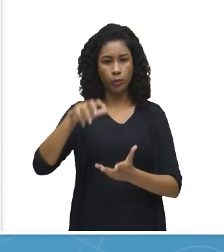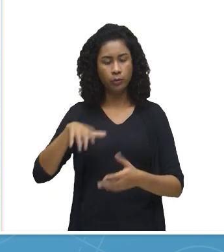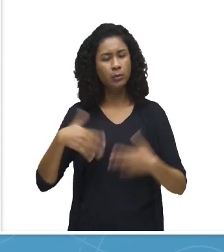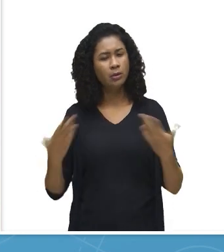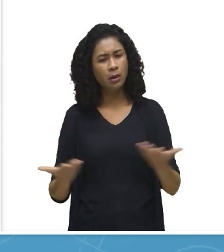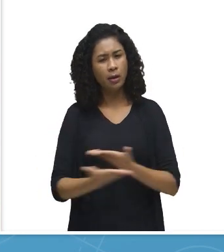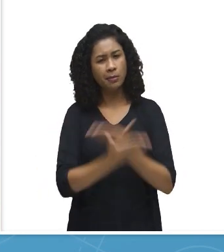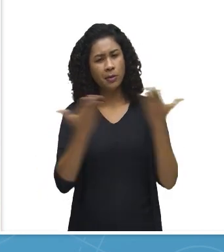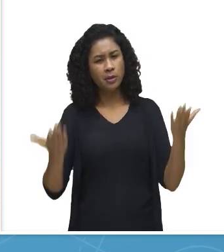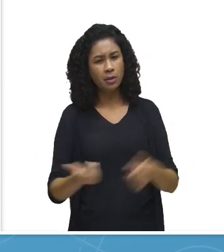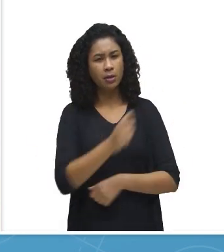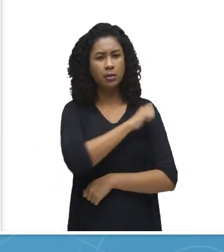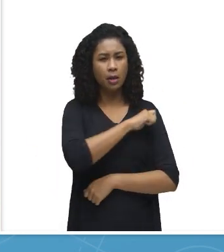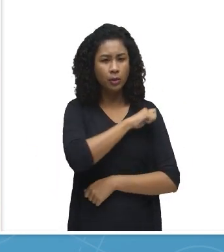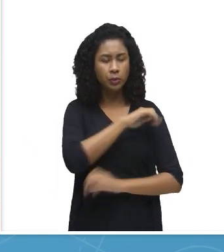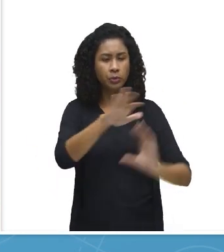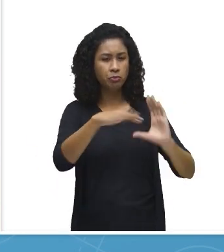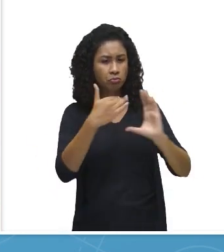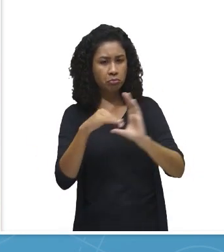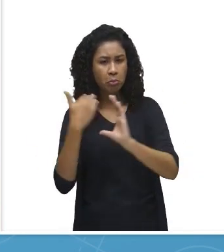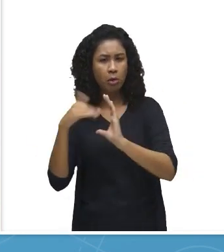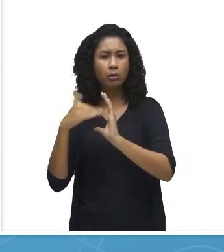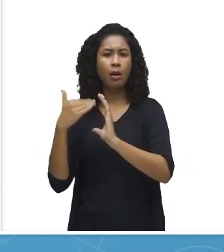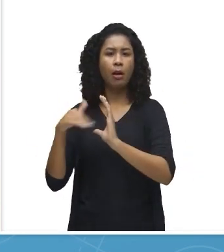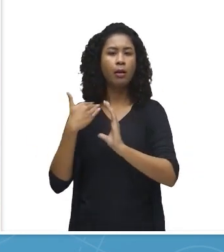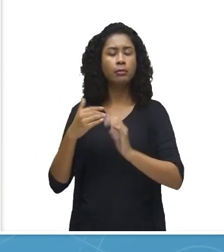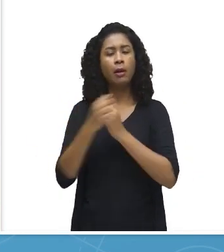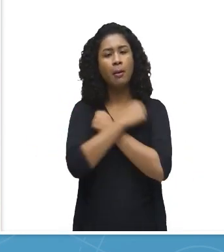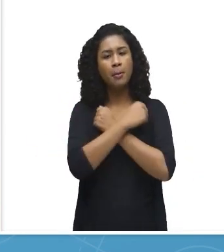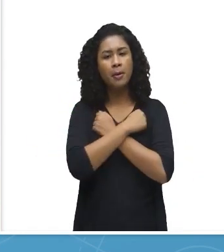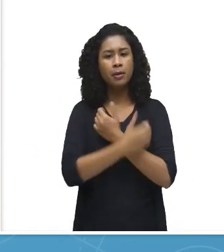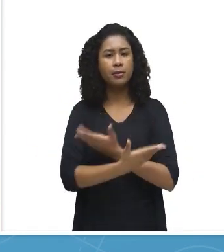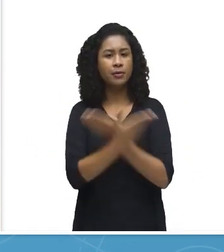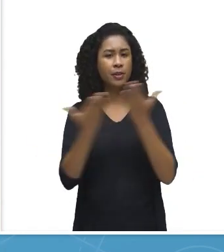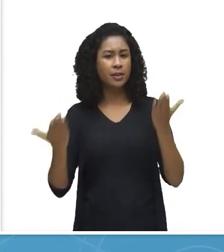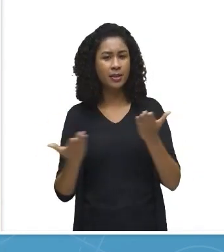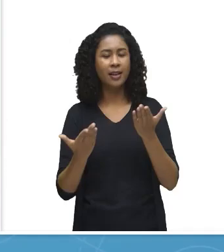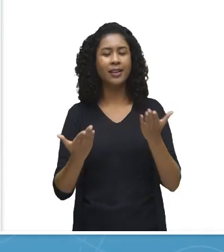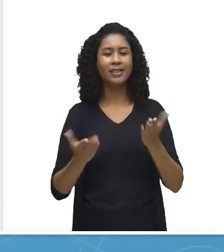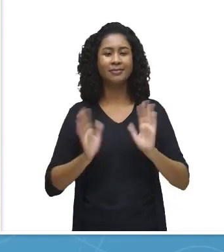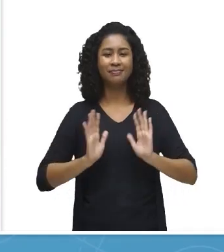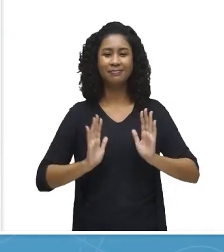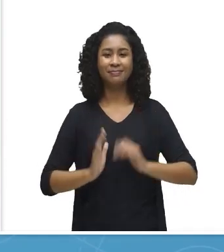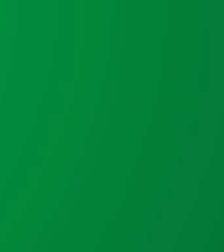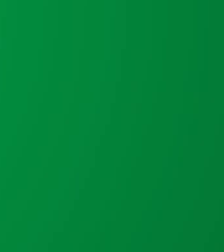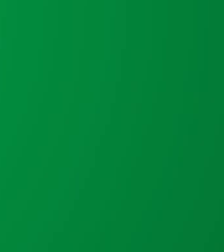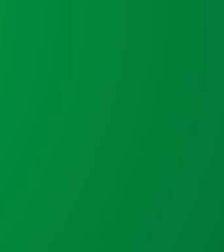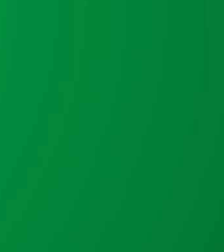aluna, a você que participou da nossa aula de hoje, um grande abraço e tudo de bom para você.